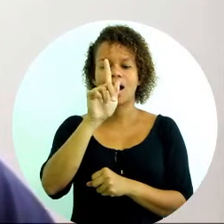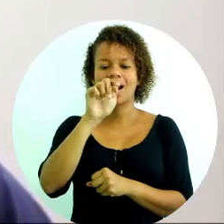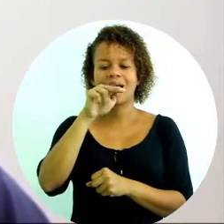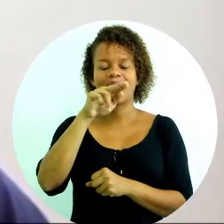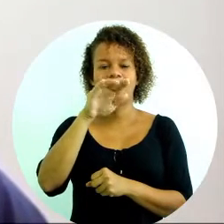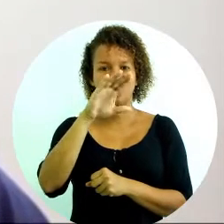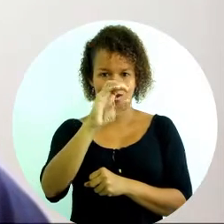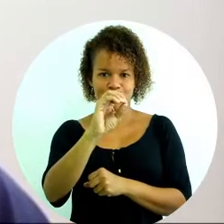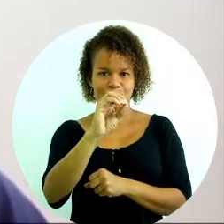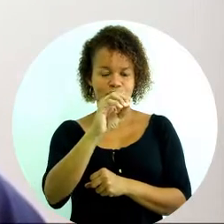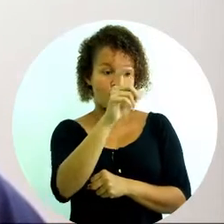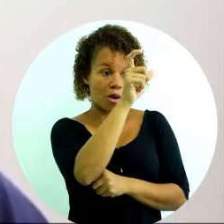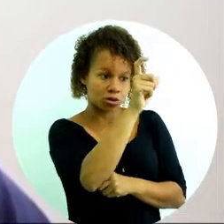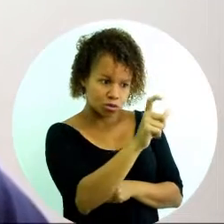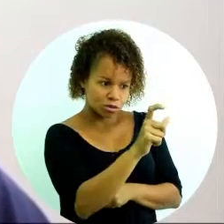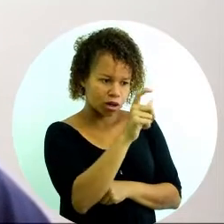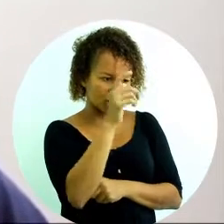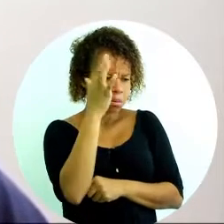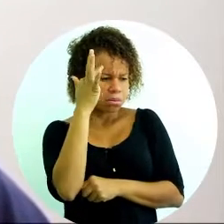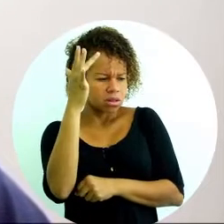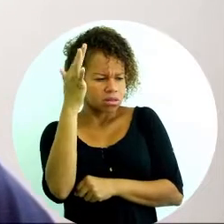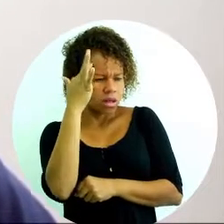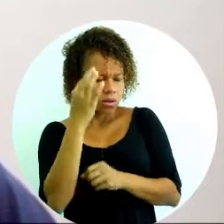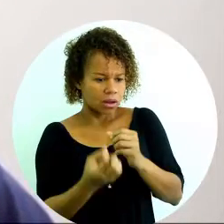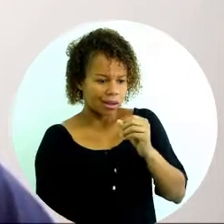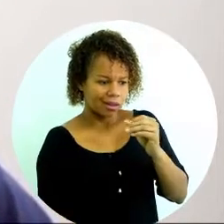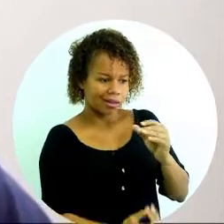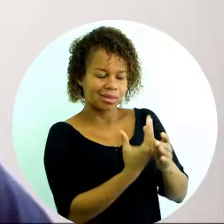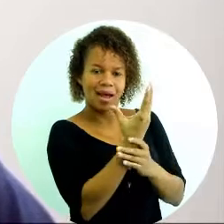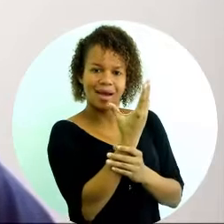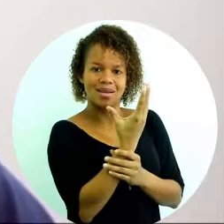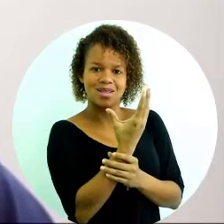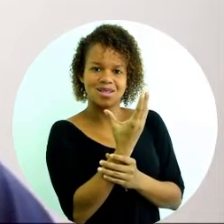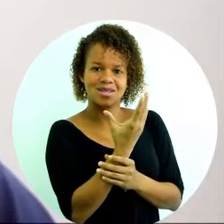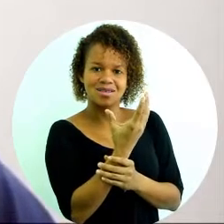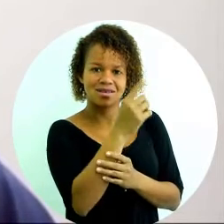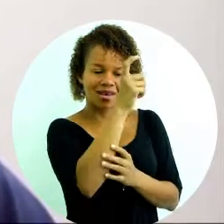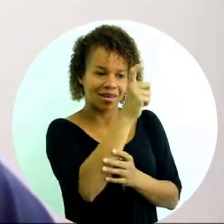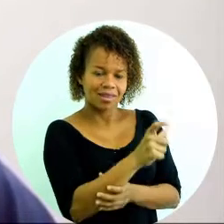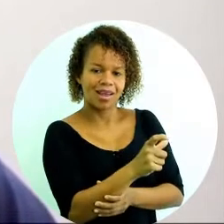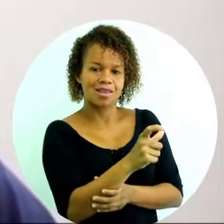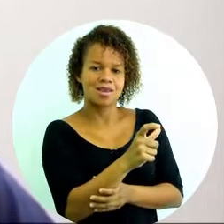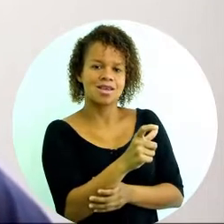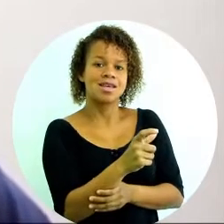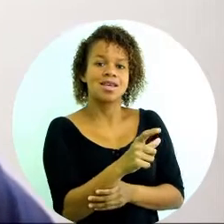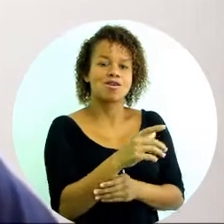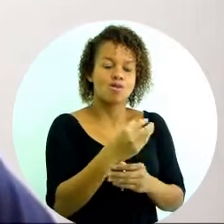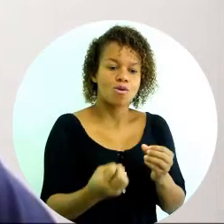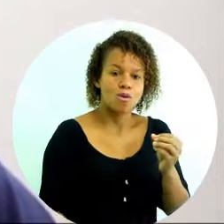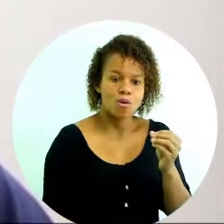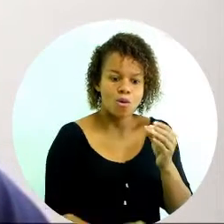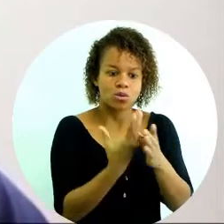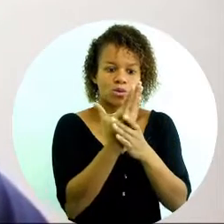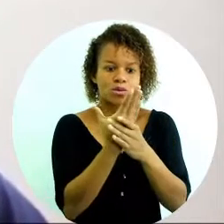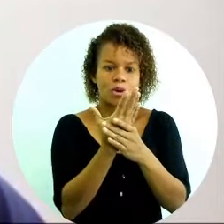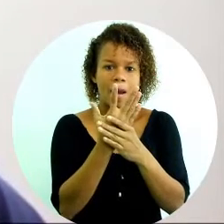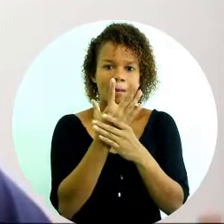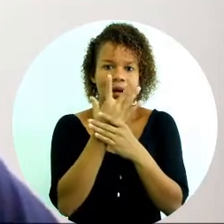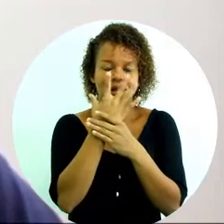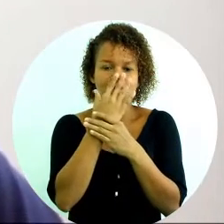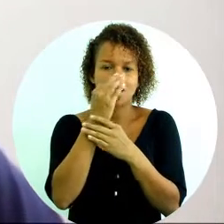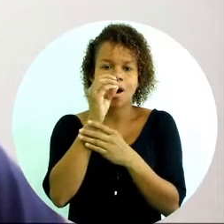orgânico, o sujeito, o pensador que nasce da categoria de uma categoria e que constrói